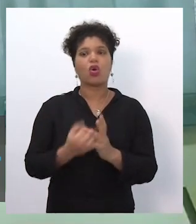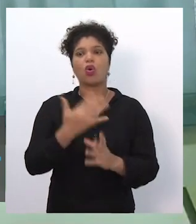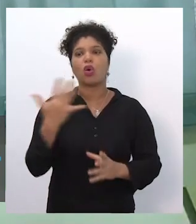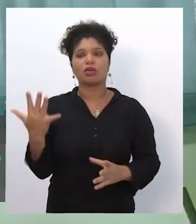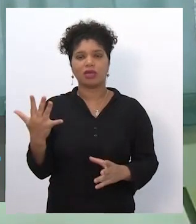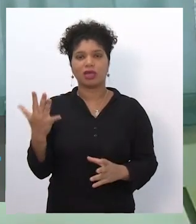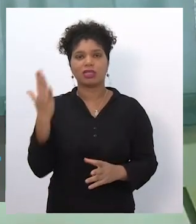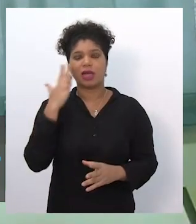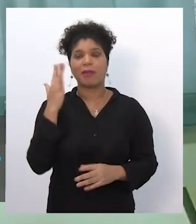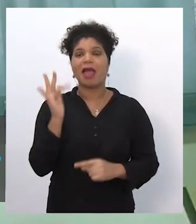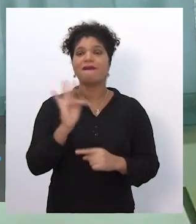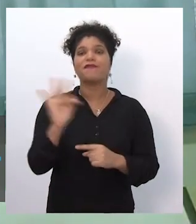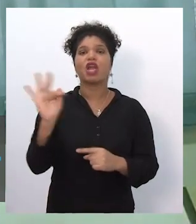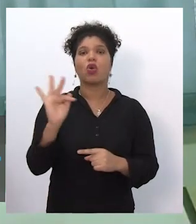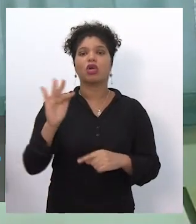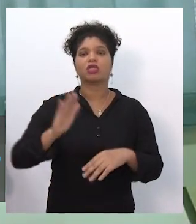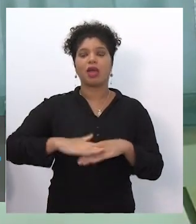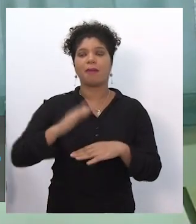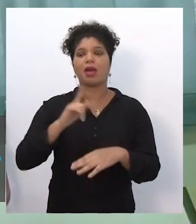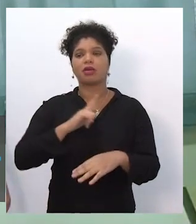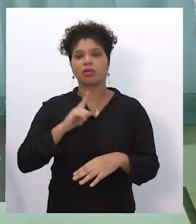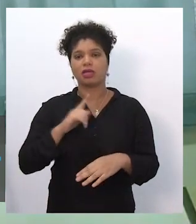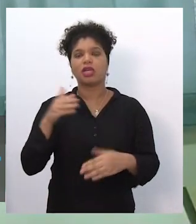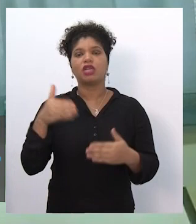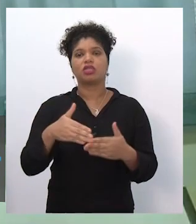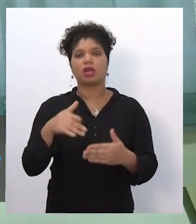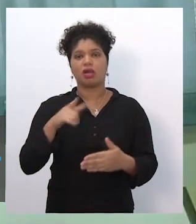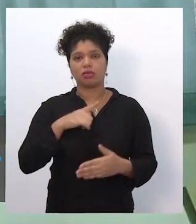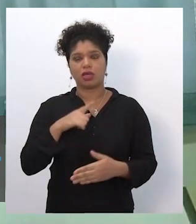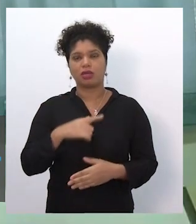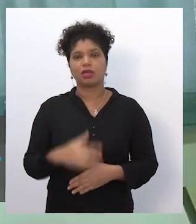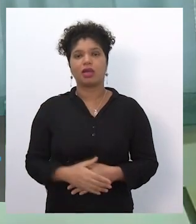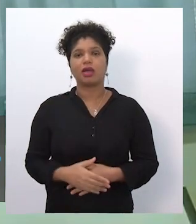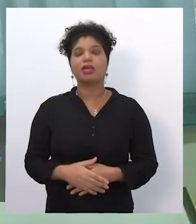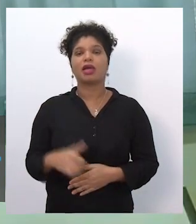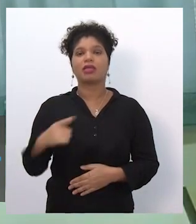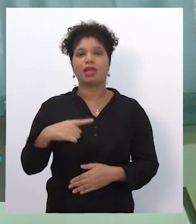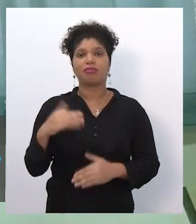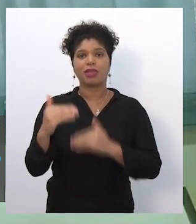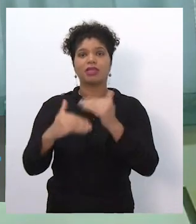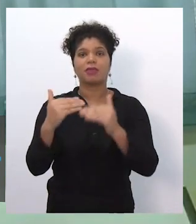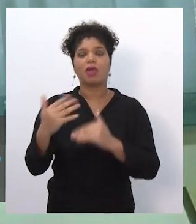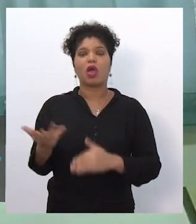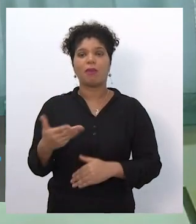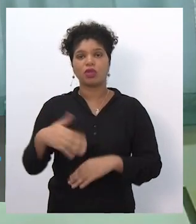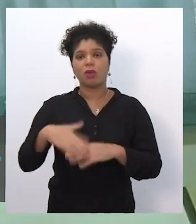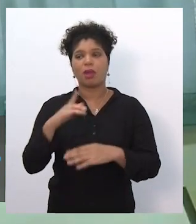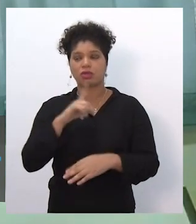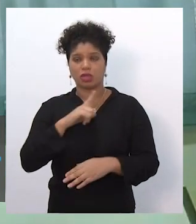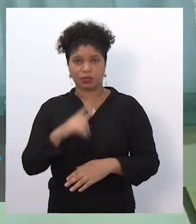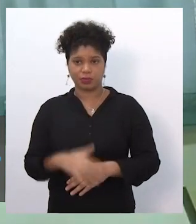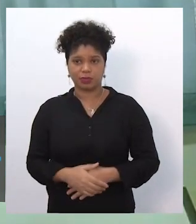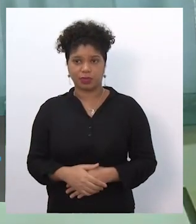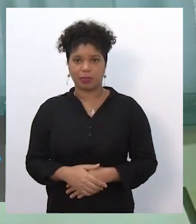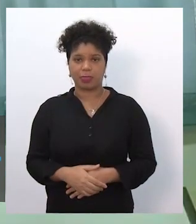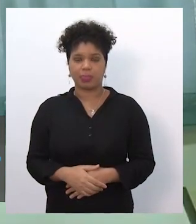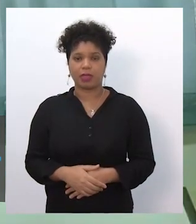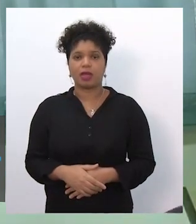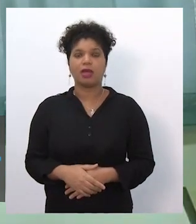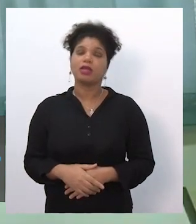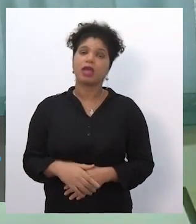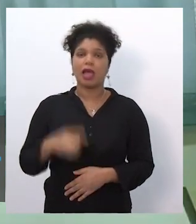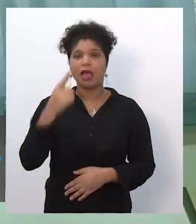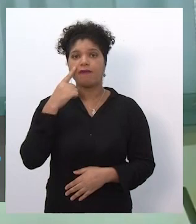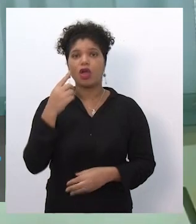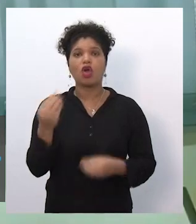a frequência máxima que ele atinge, tá? Chegando a um alto desempenho, né? E vai da necessidade